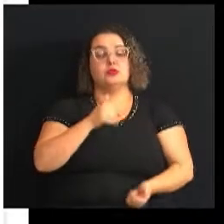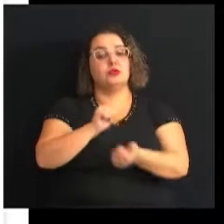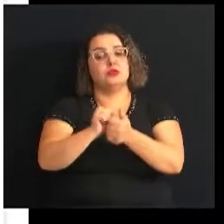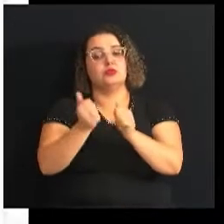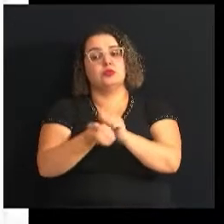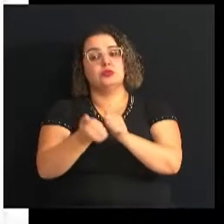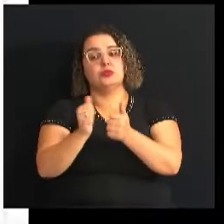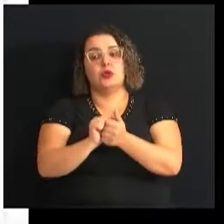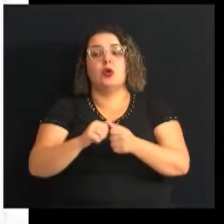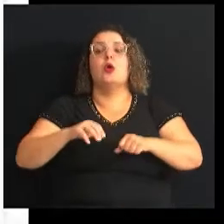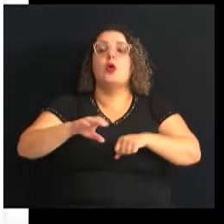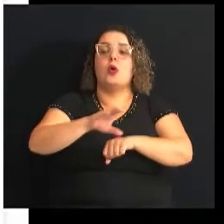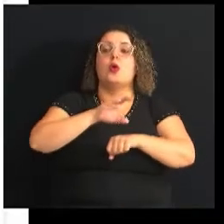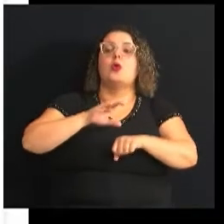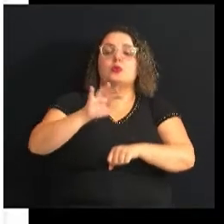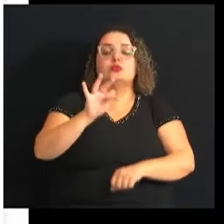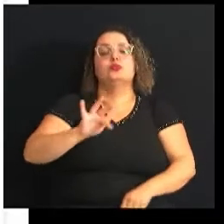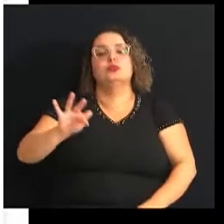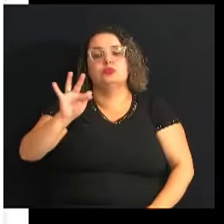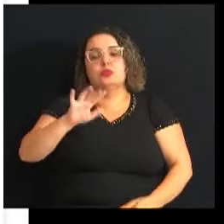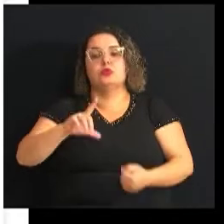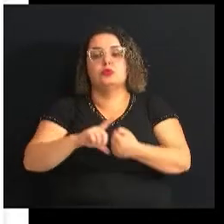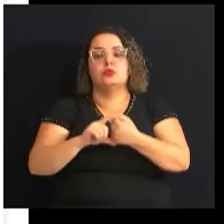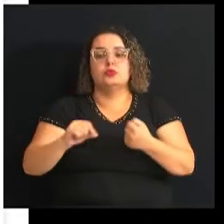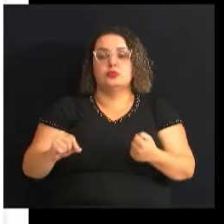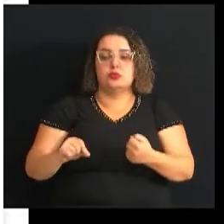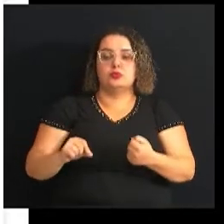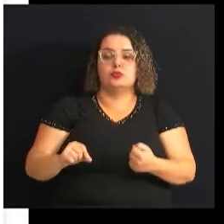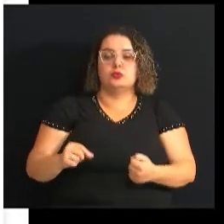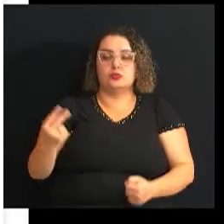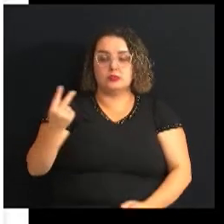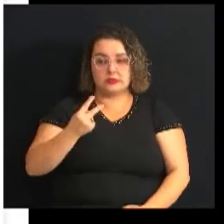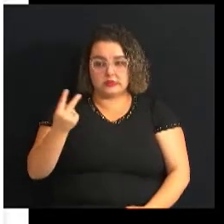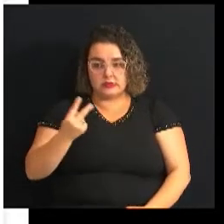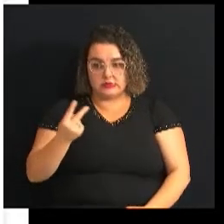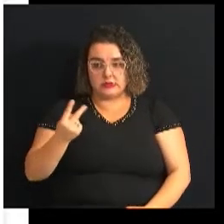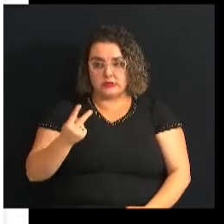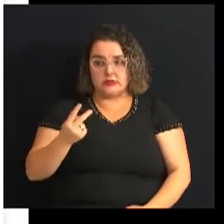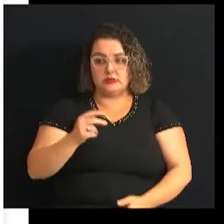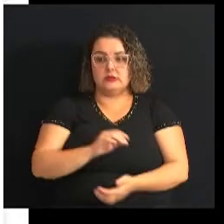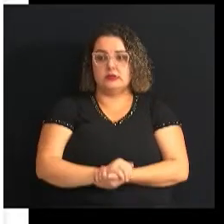com a Constituição Federal, no artigo 2º, olha aqui,